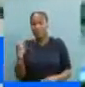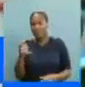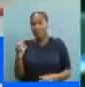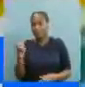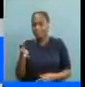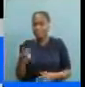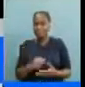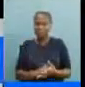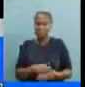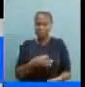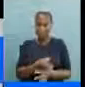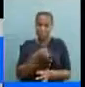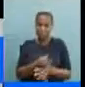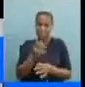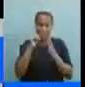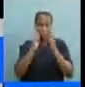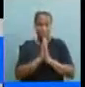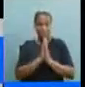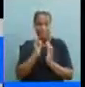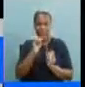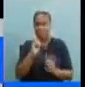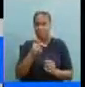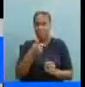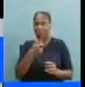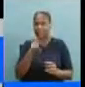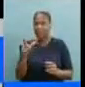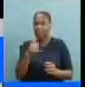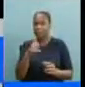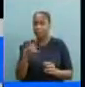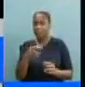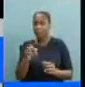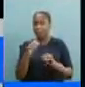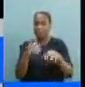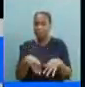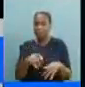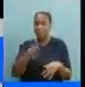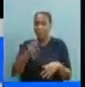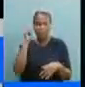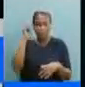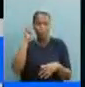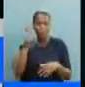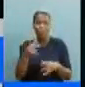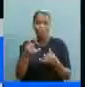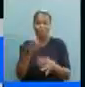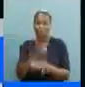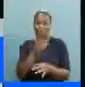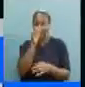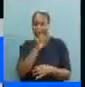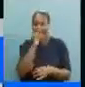escudos. As festividades da Rainha Santa Isabel 2018 foram encerradas com chave de ouro, com a atuação do